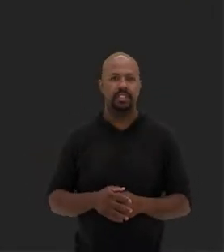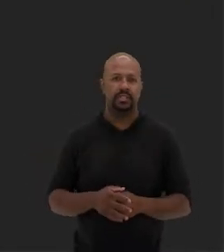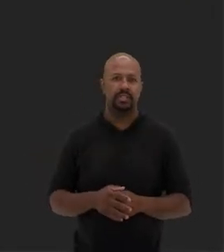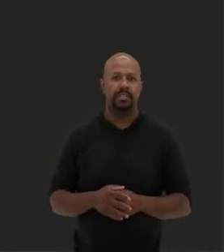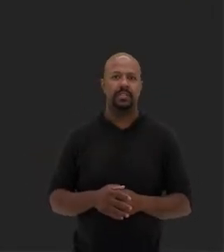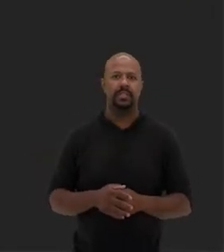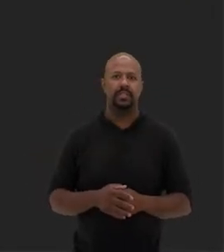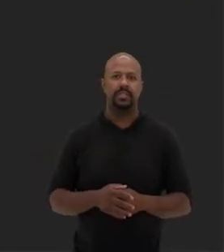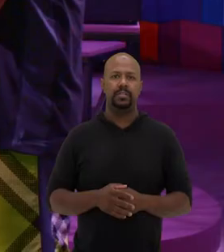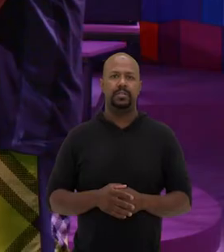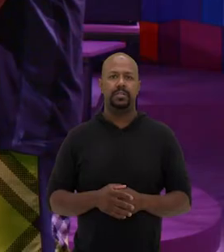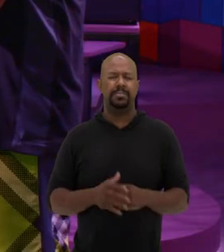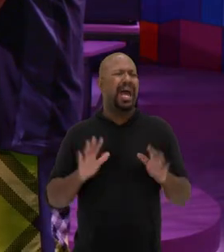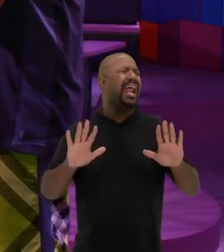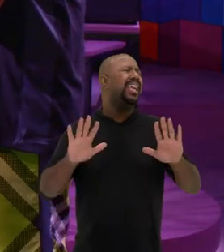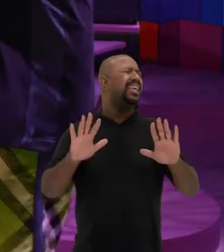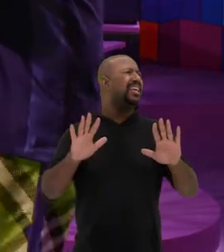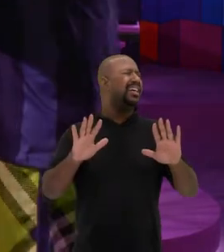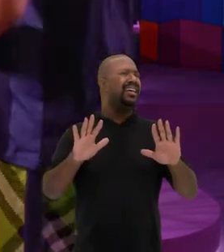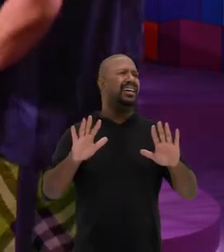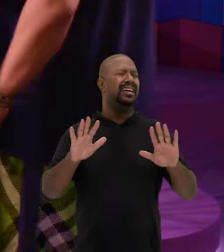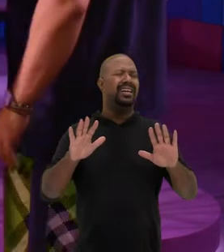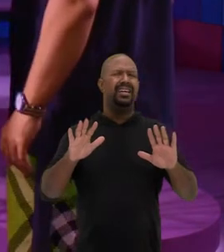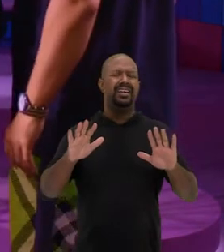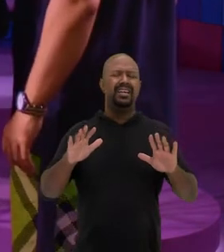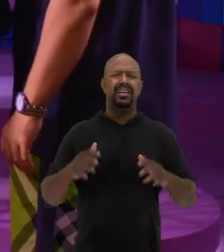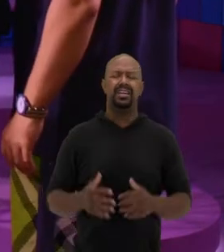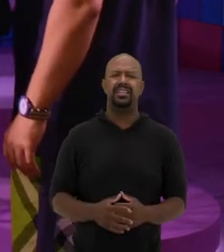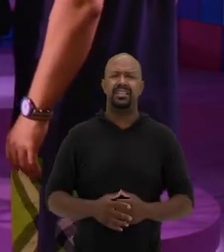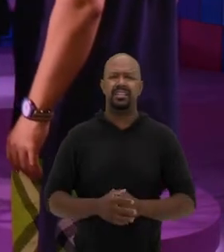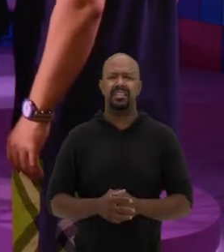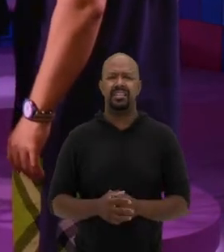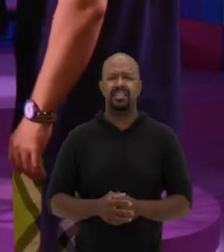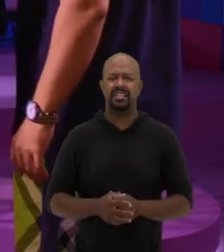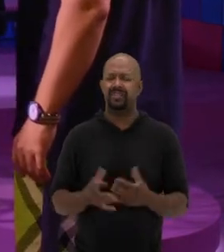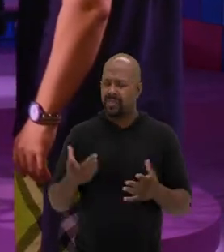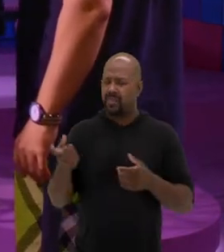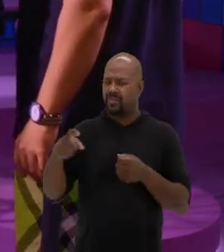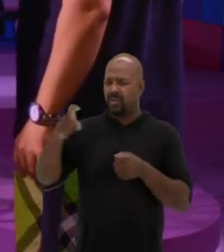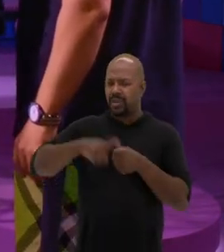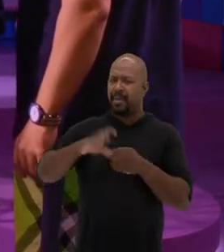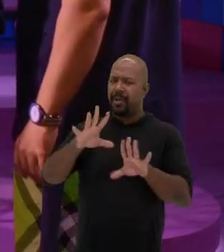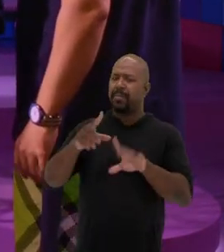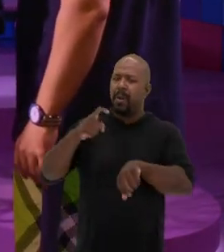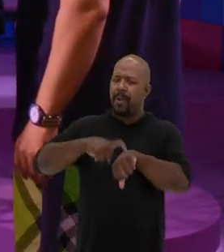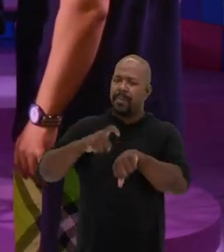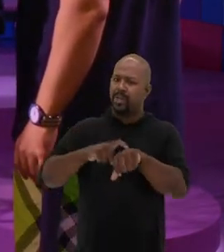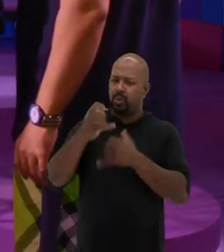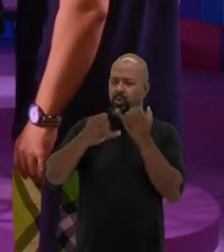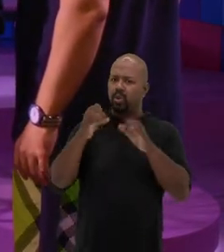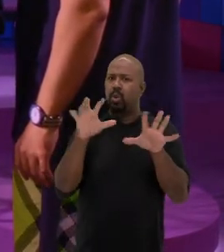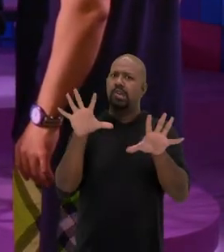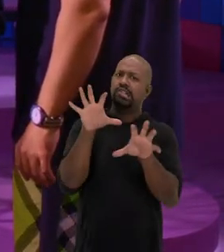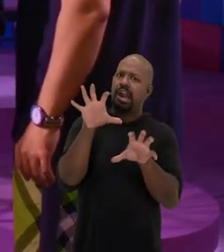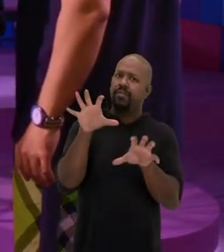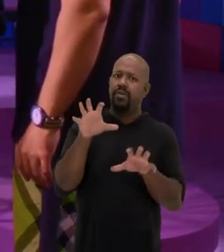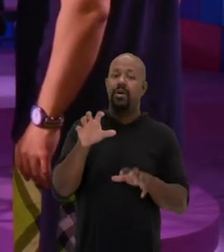Cada um cospe para o lado. De volta na cena do jogo, Bárbara levanta-se. Os quatro olham para ela. Vamos voltar no momento em que o jogo